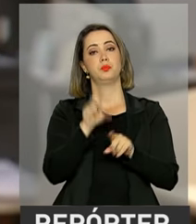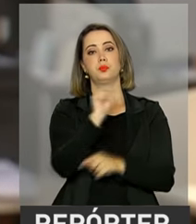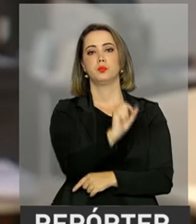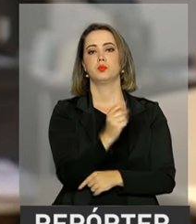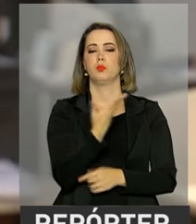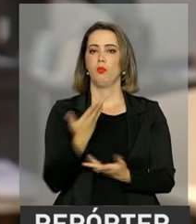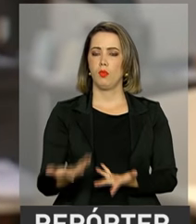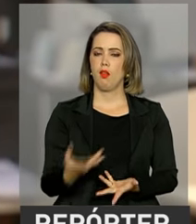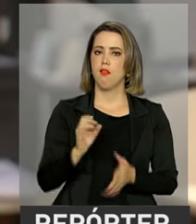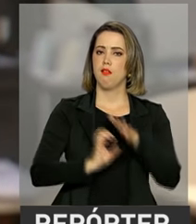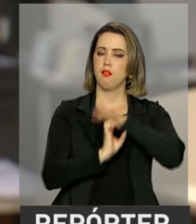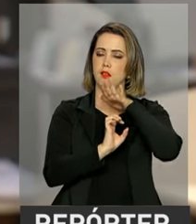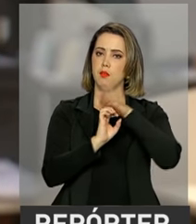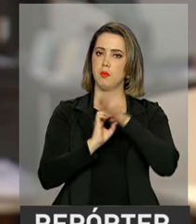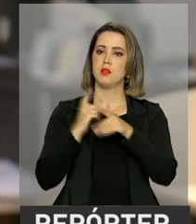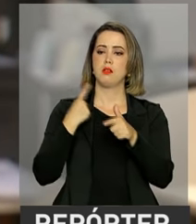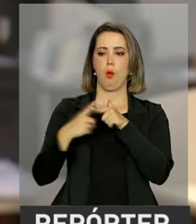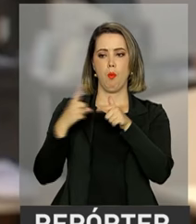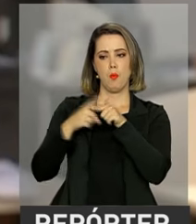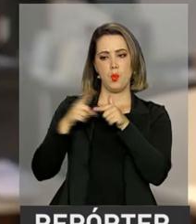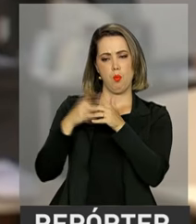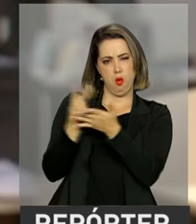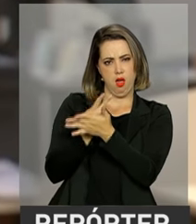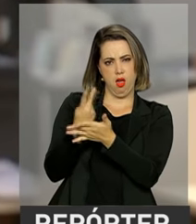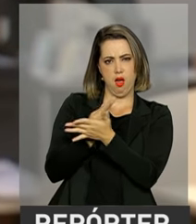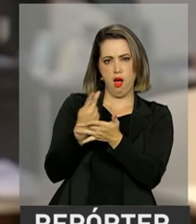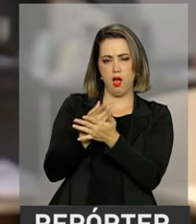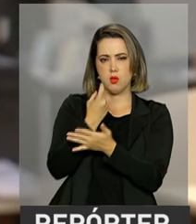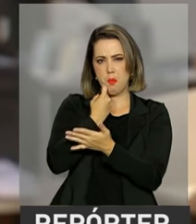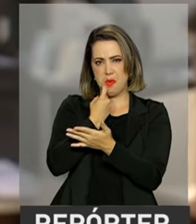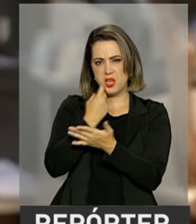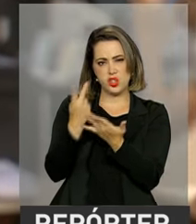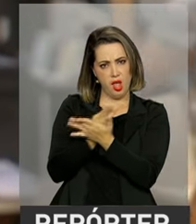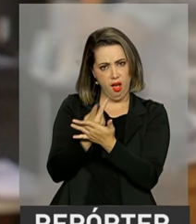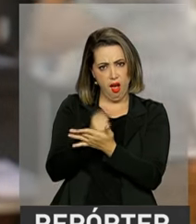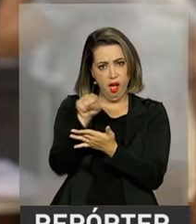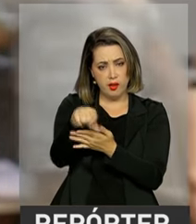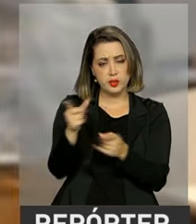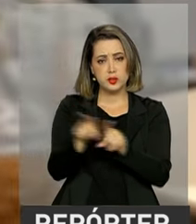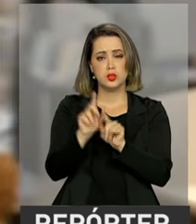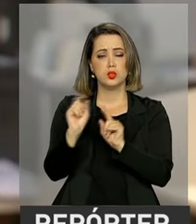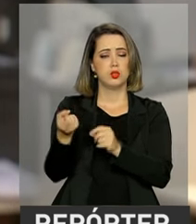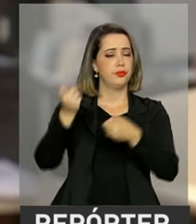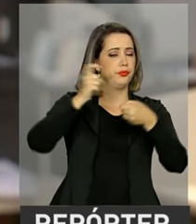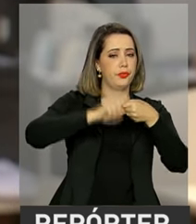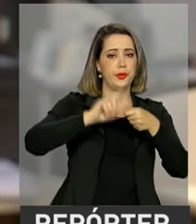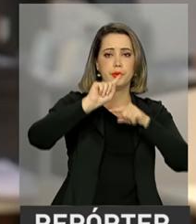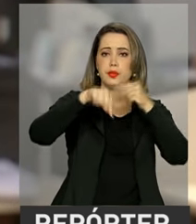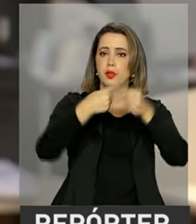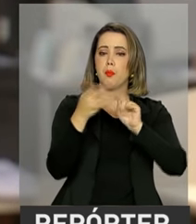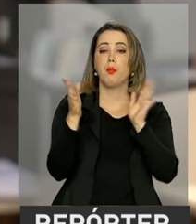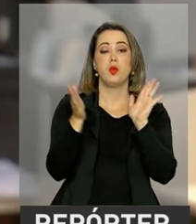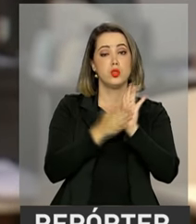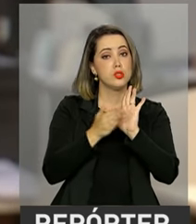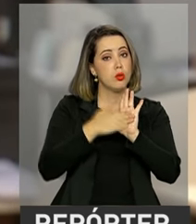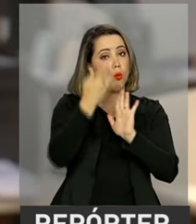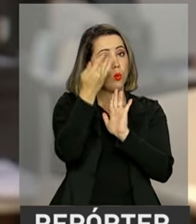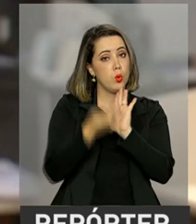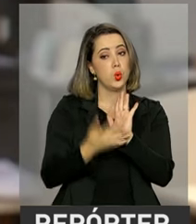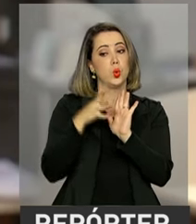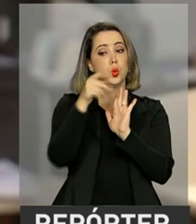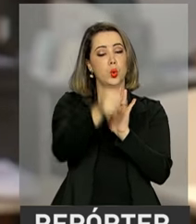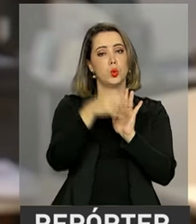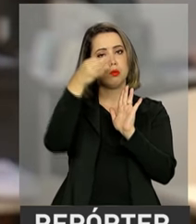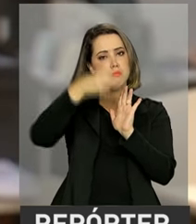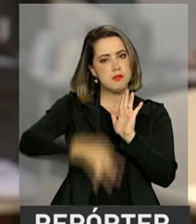ea empresa envolvida em casos de fraude só pode retornar ao sistema regular de inspeção depois de comprovar que implantou todas as